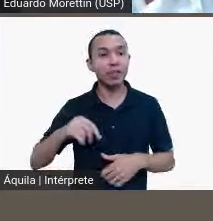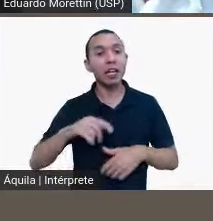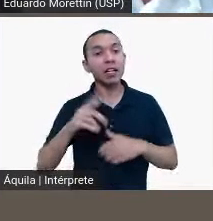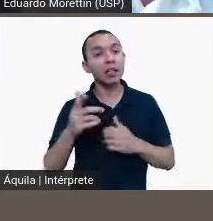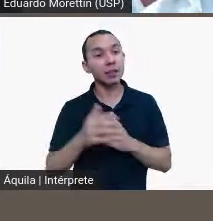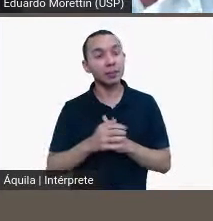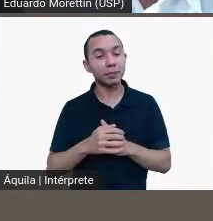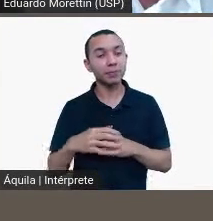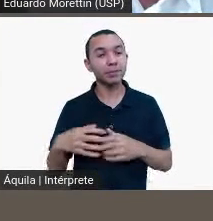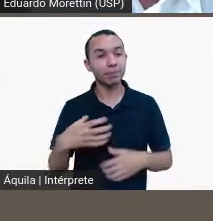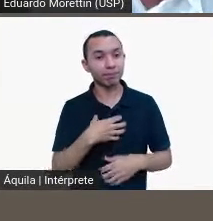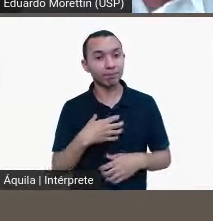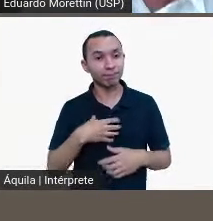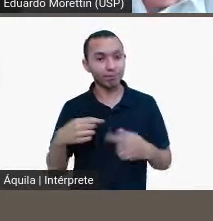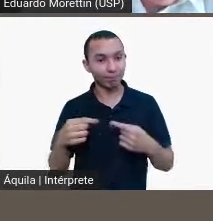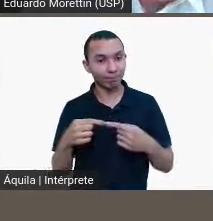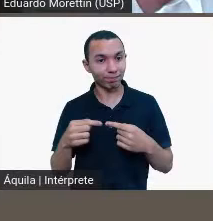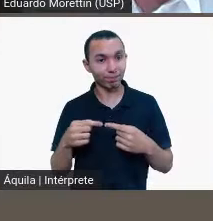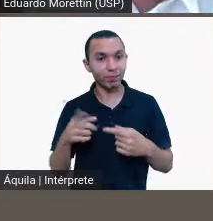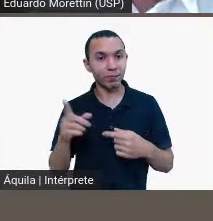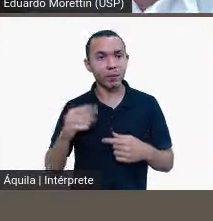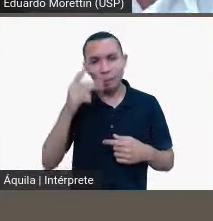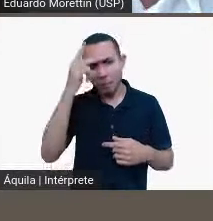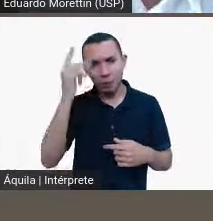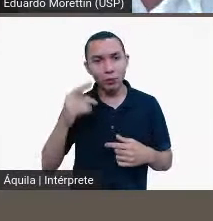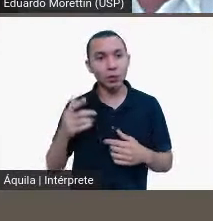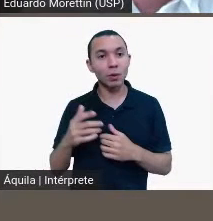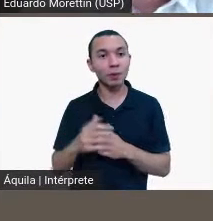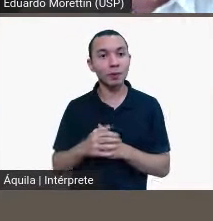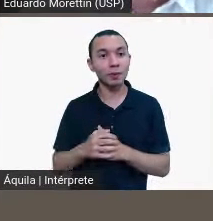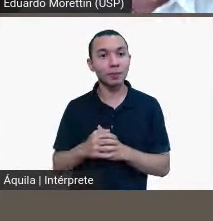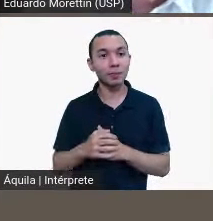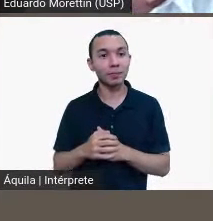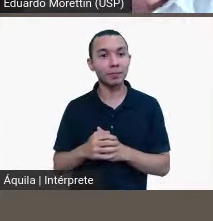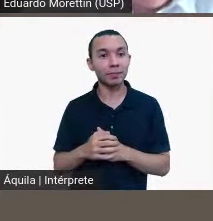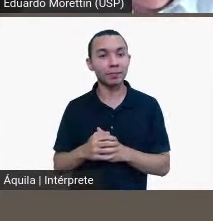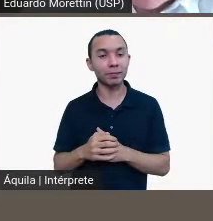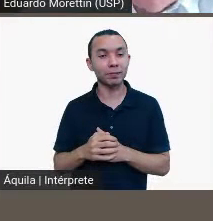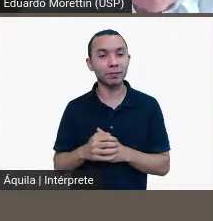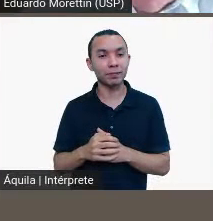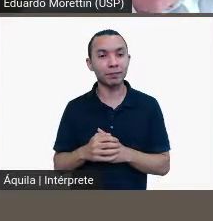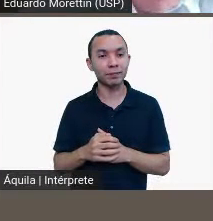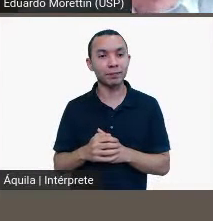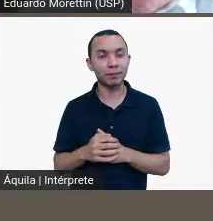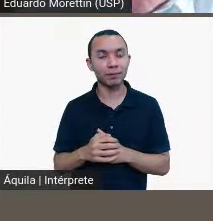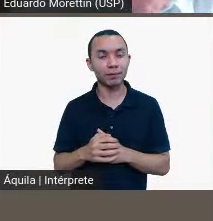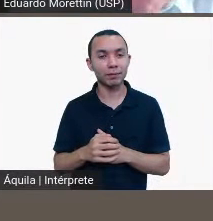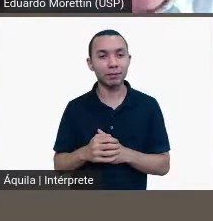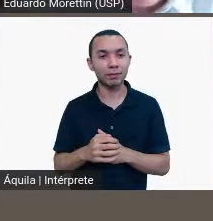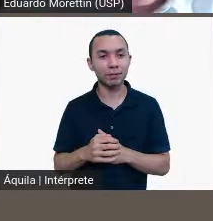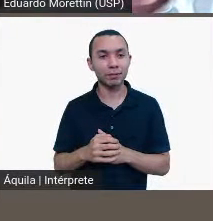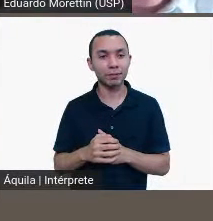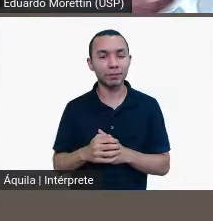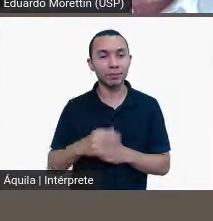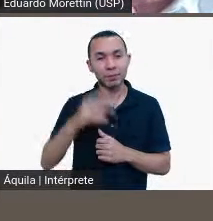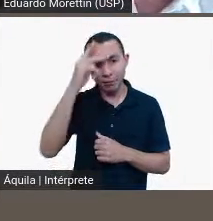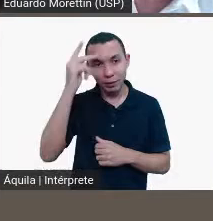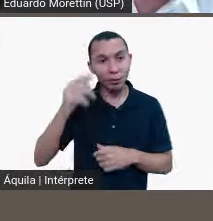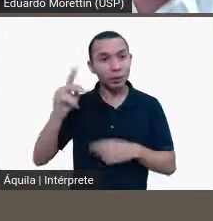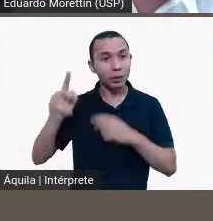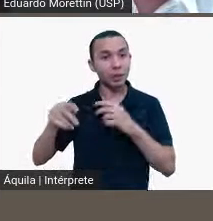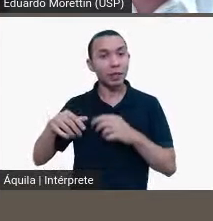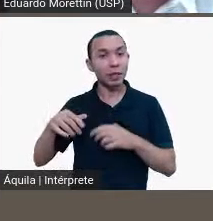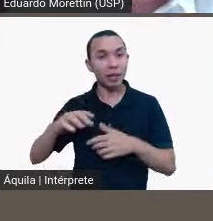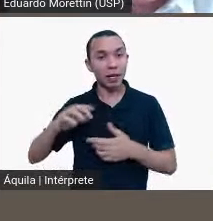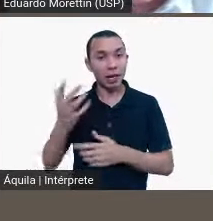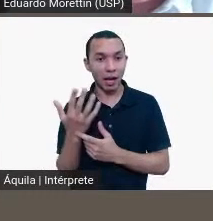nesse sentido, vai ser assimilado pelos diferentes membros de diferentes correntes artísticas